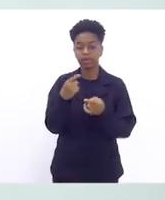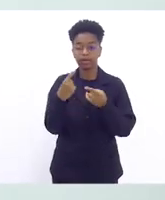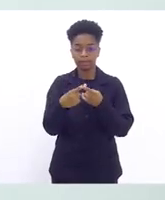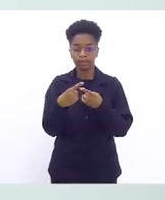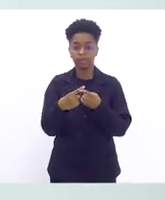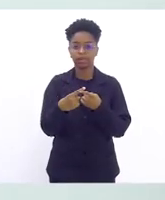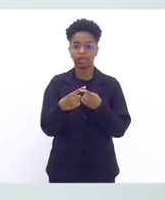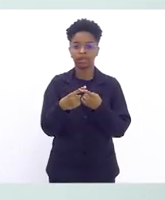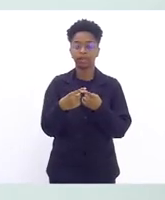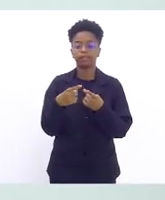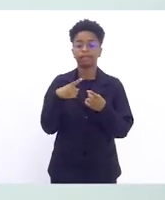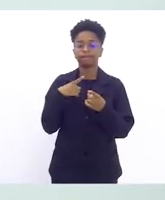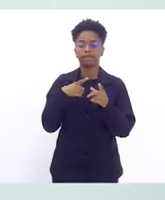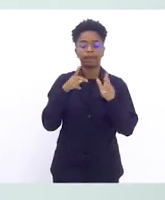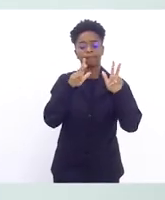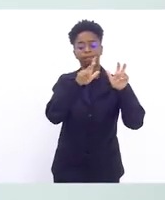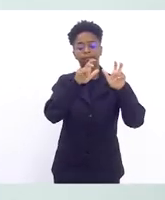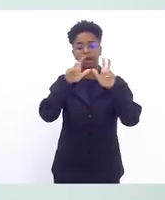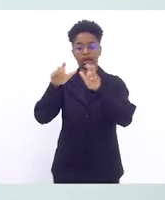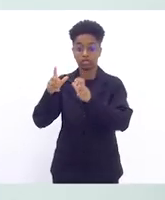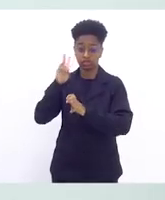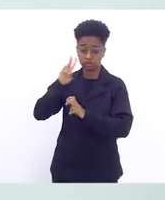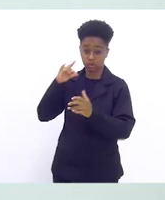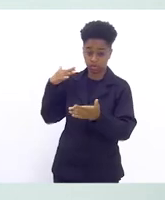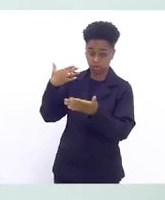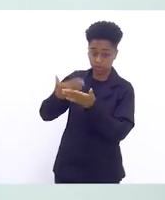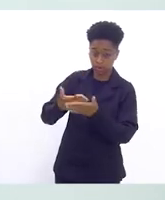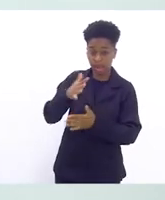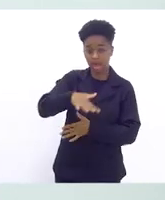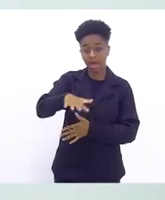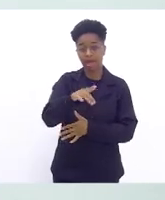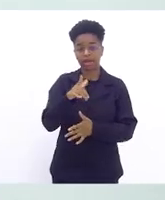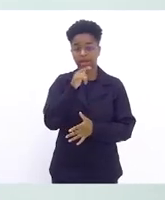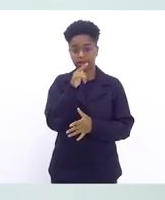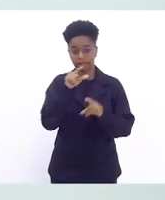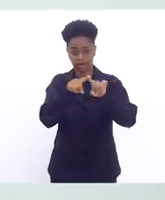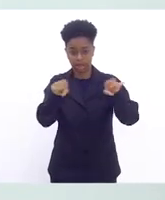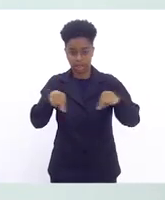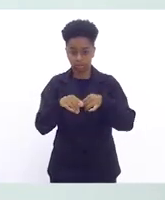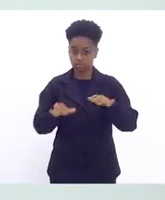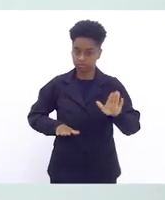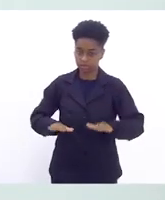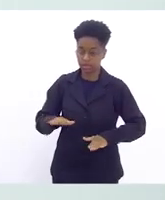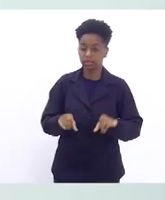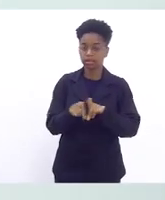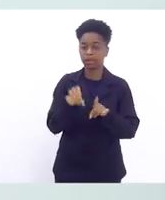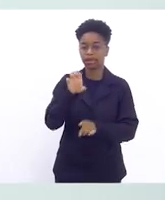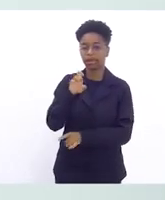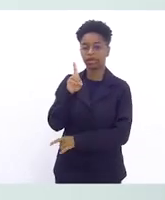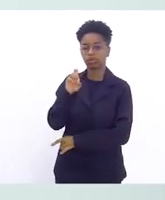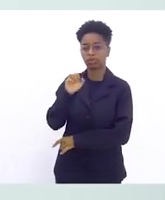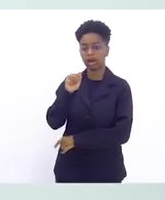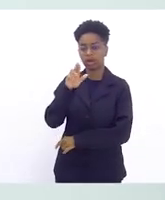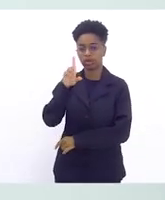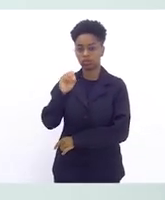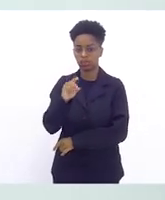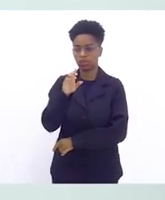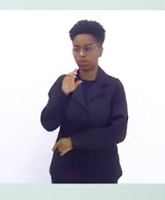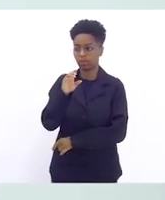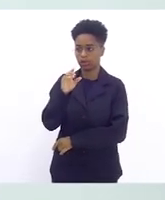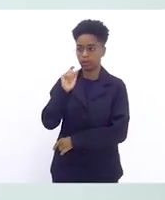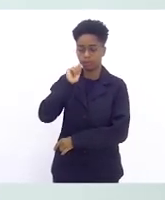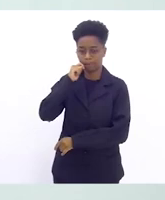há muito tempo historicamente o complexo lagonard Jacarepaguá e o Eduardo Paes está fazendo uma